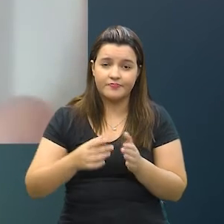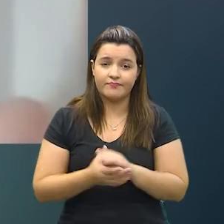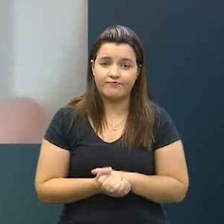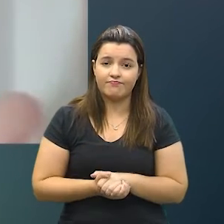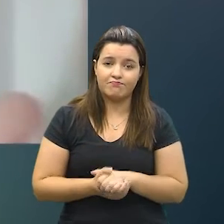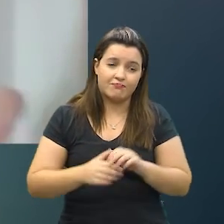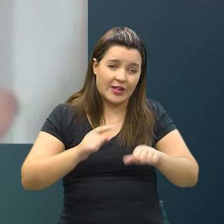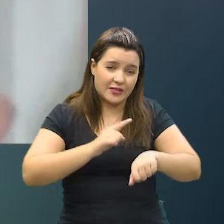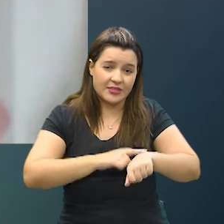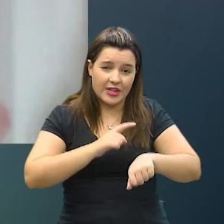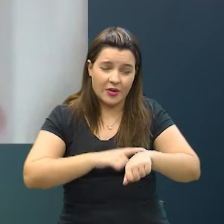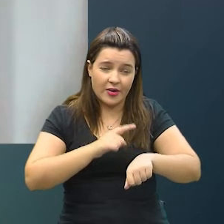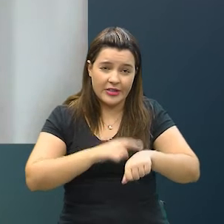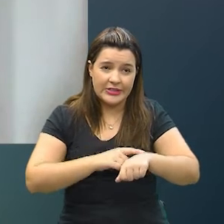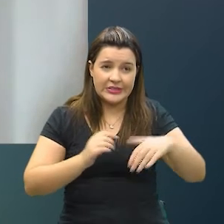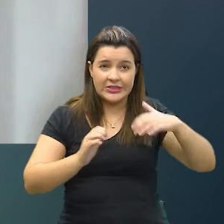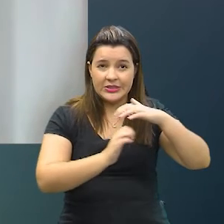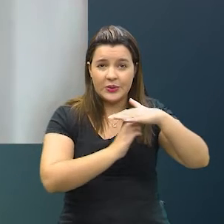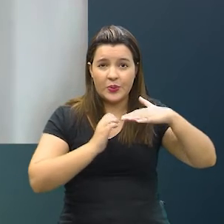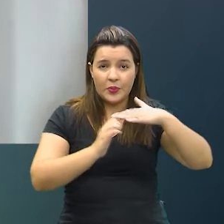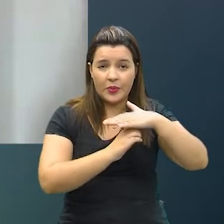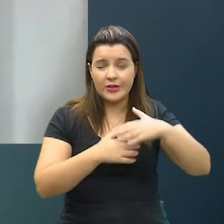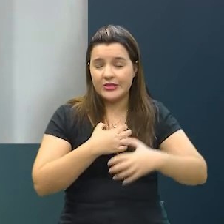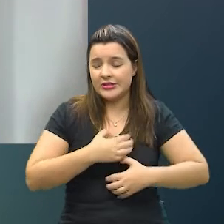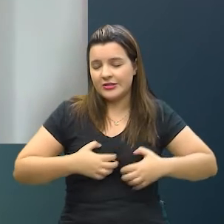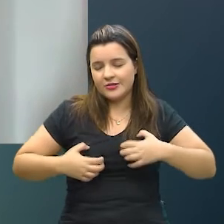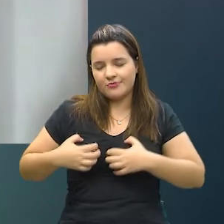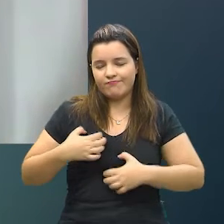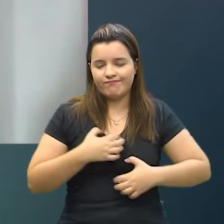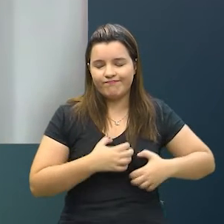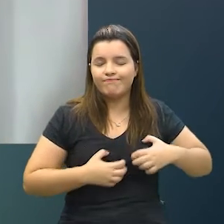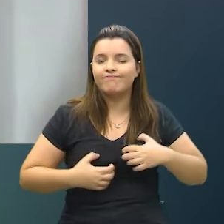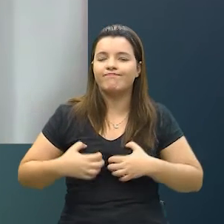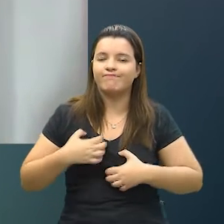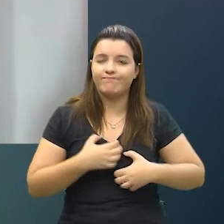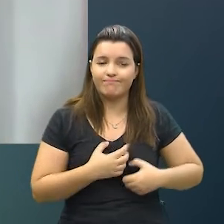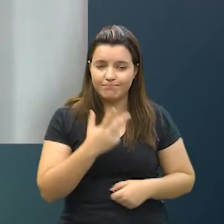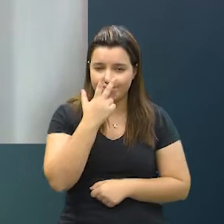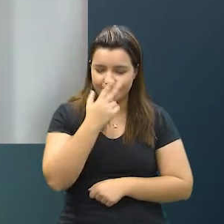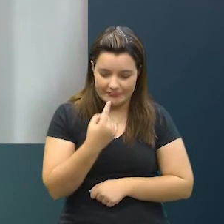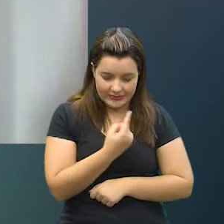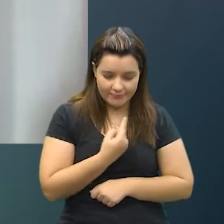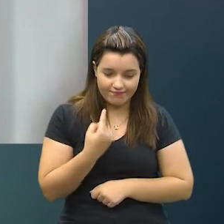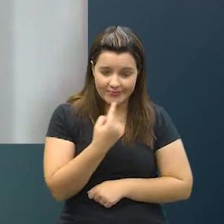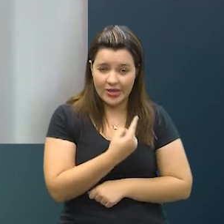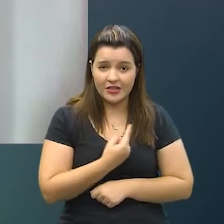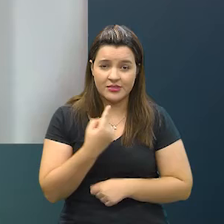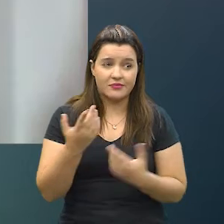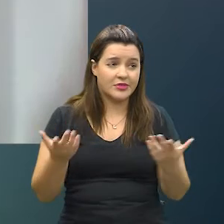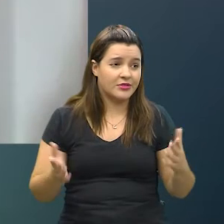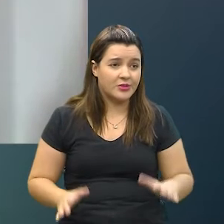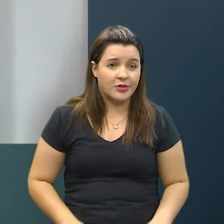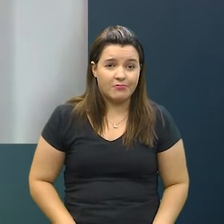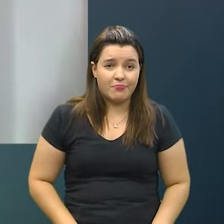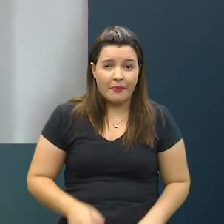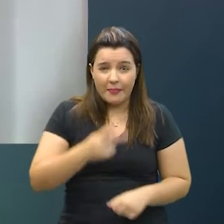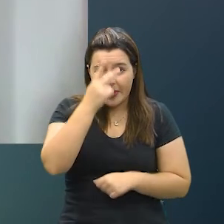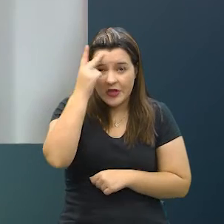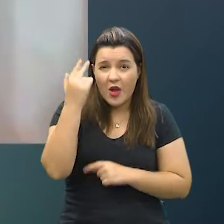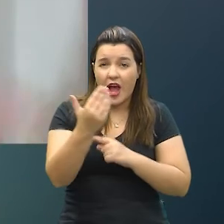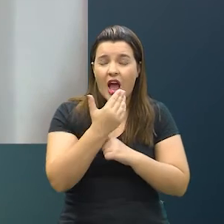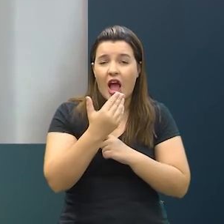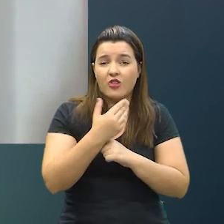nessas horas, né, o empreendedor ele se vê muito naquela situação sozinho, né? Então, puxa, com quem que eu vou